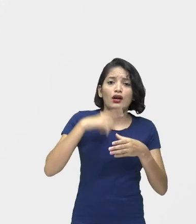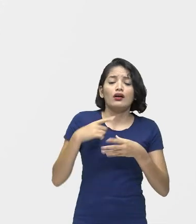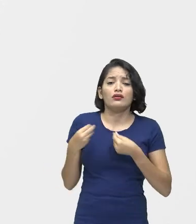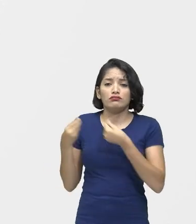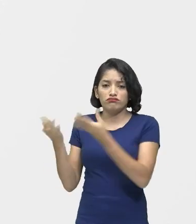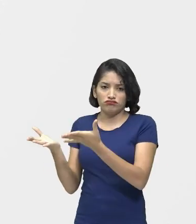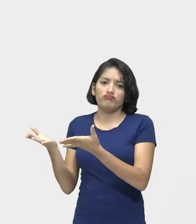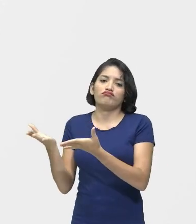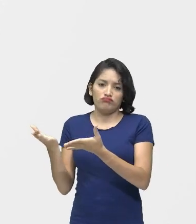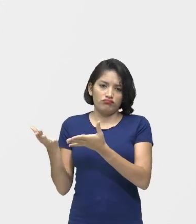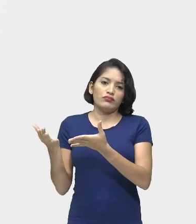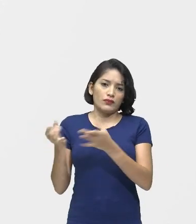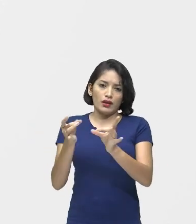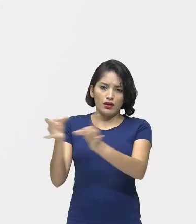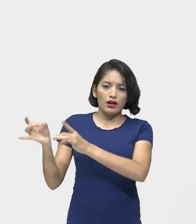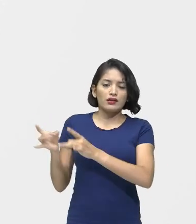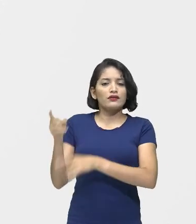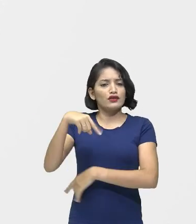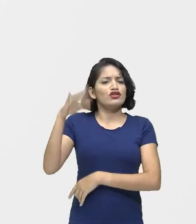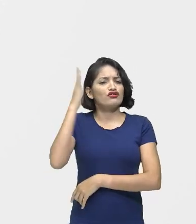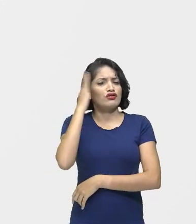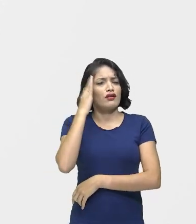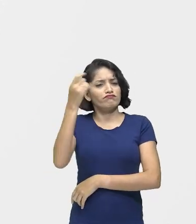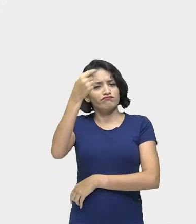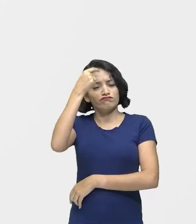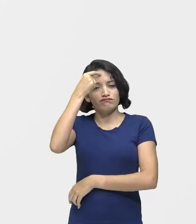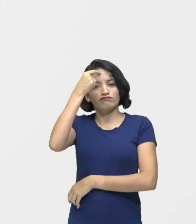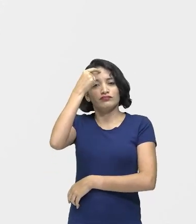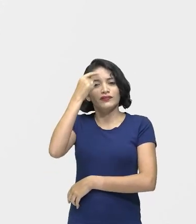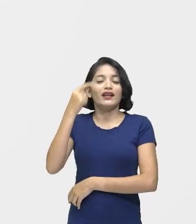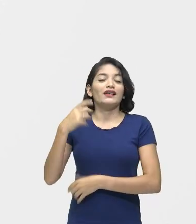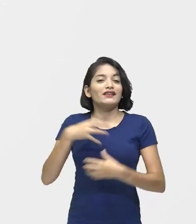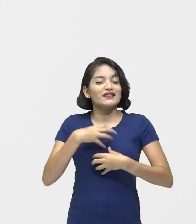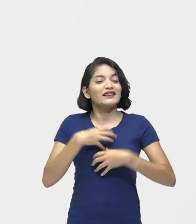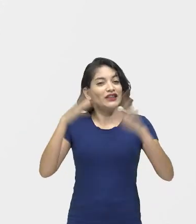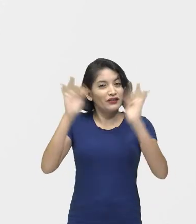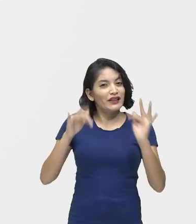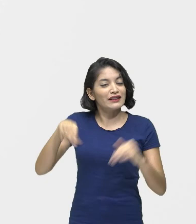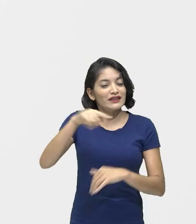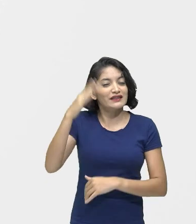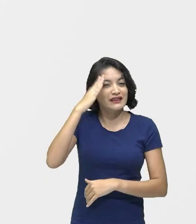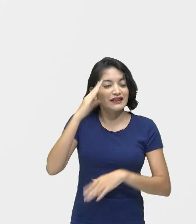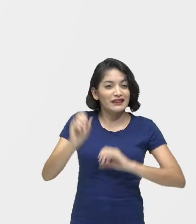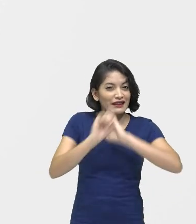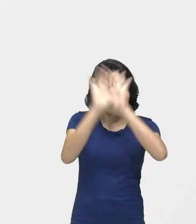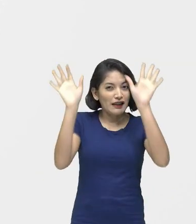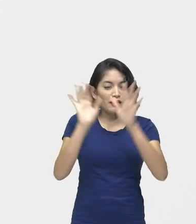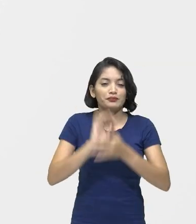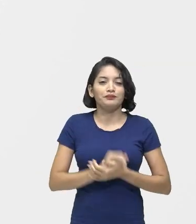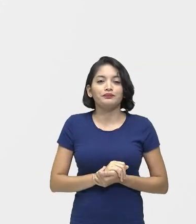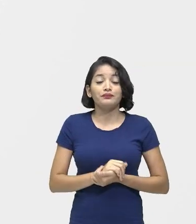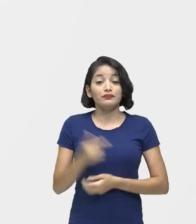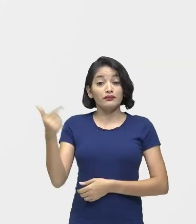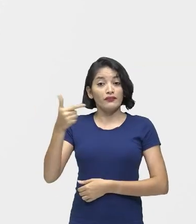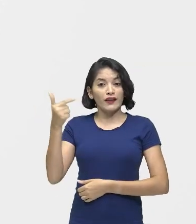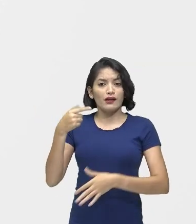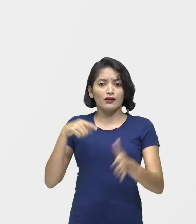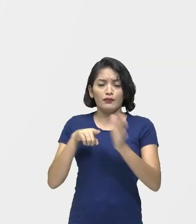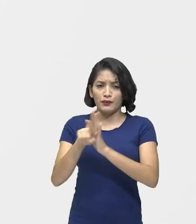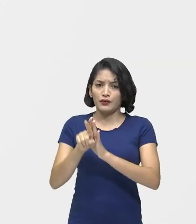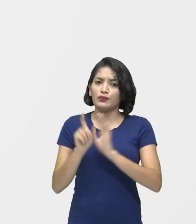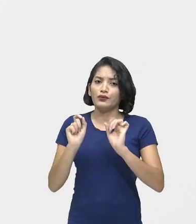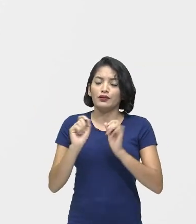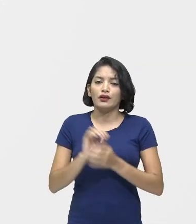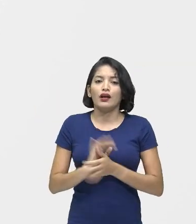do comércio. Então, disso vocês estão cientes, fico muito feliz que vocês tenham compreendido com toda certeza. A segunda questão diz o seguinte: em